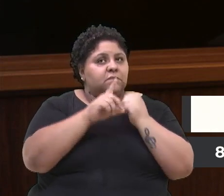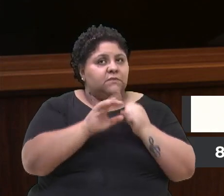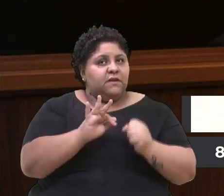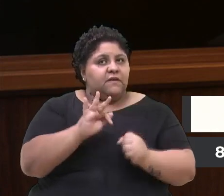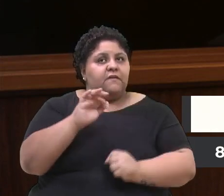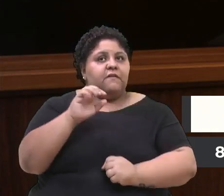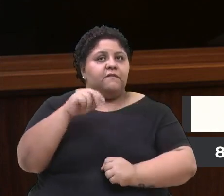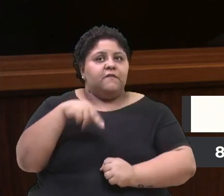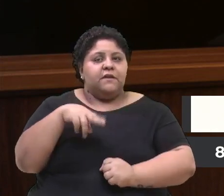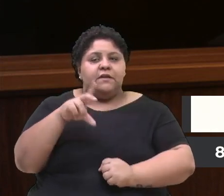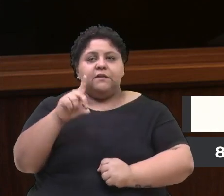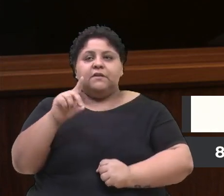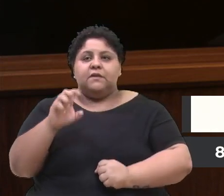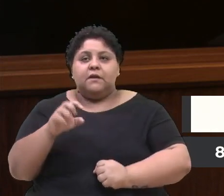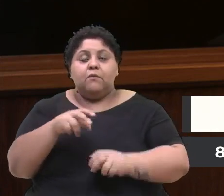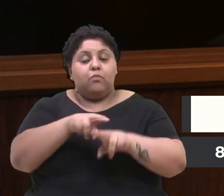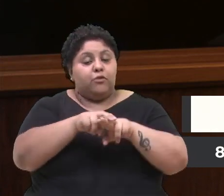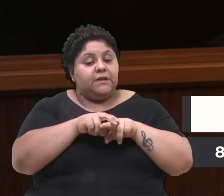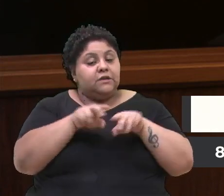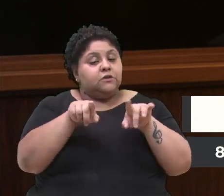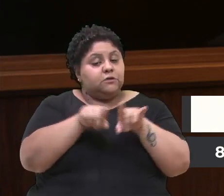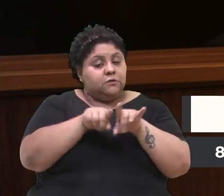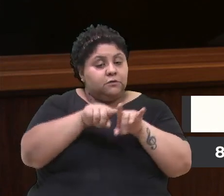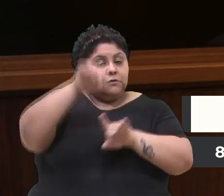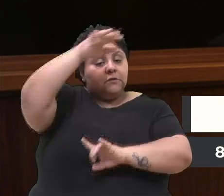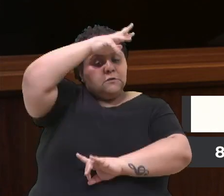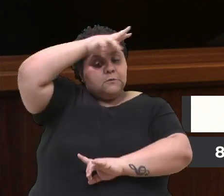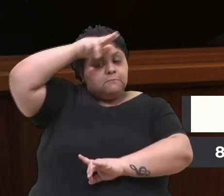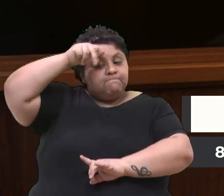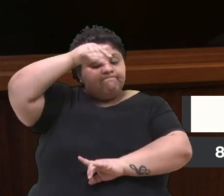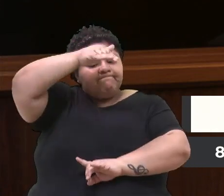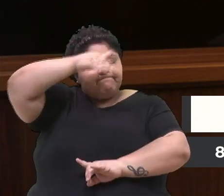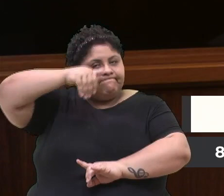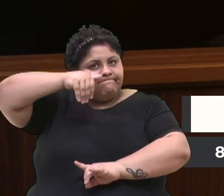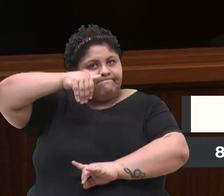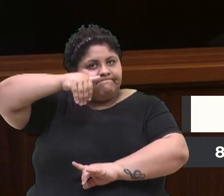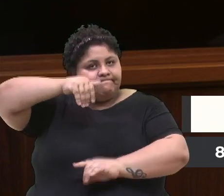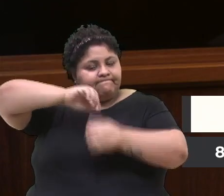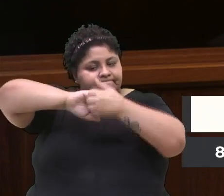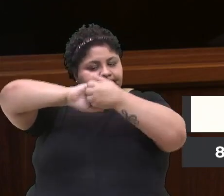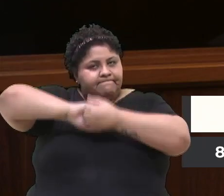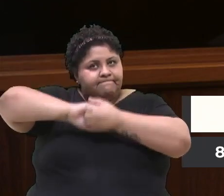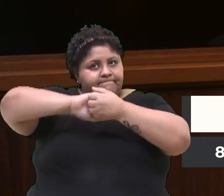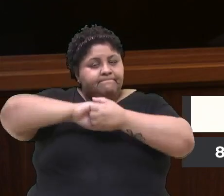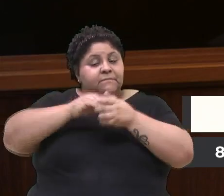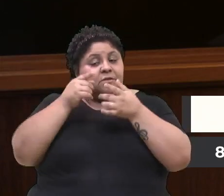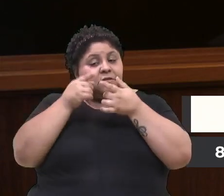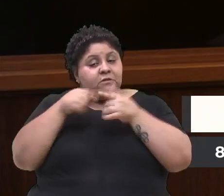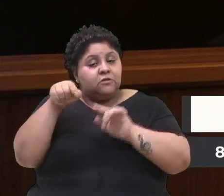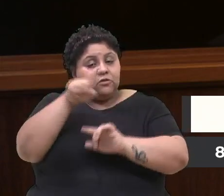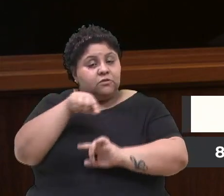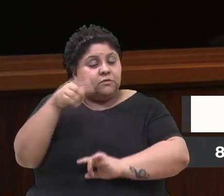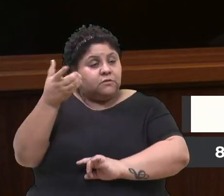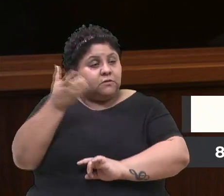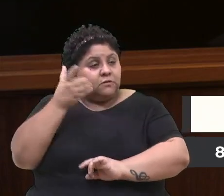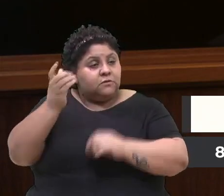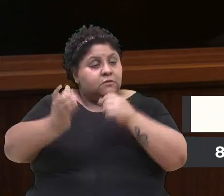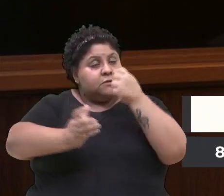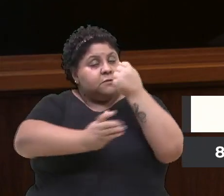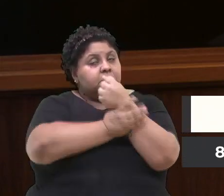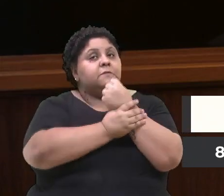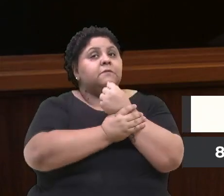isso também que o município busca esta parceria. Mas nós queremos garantir que